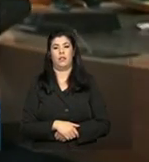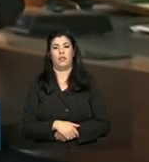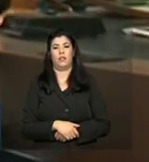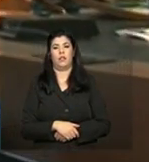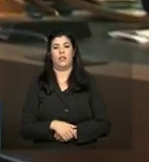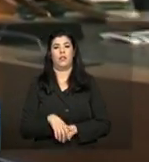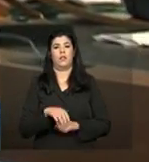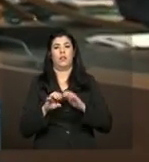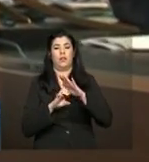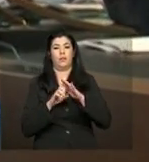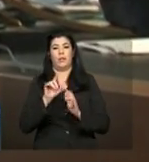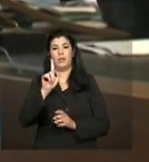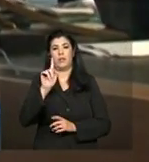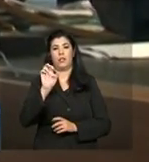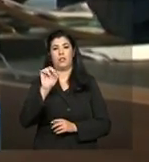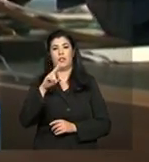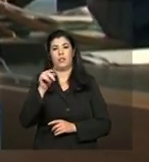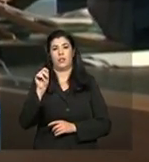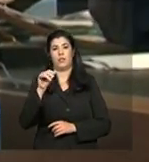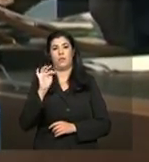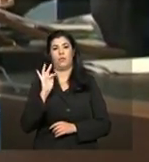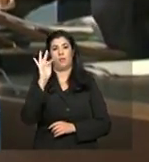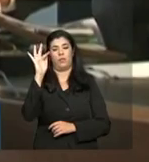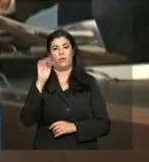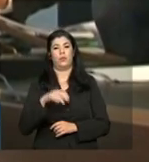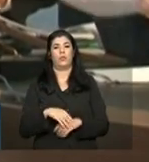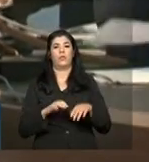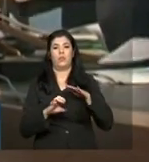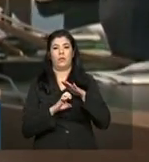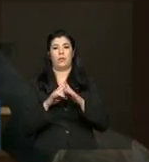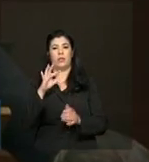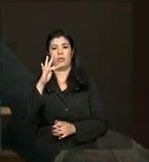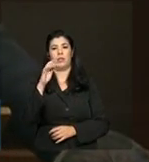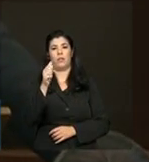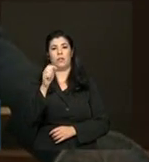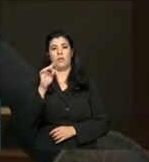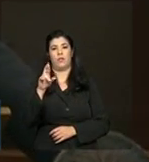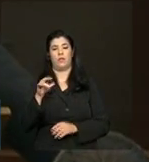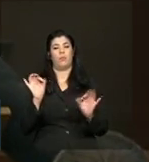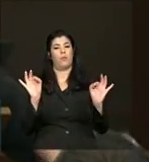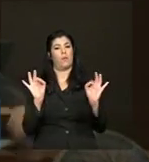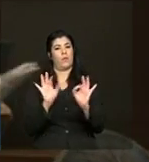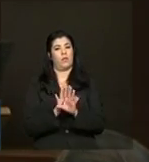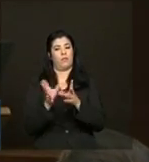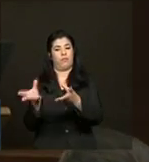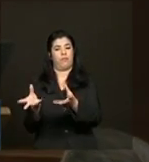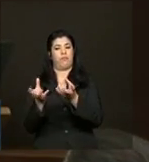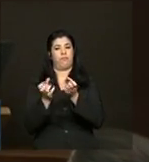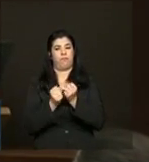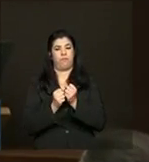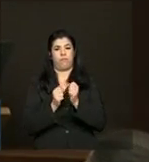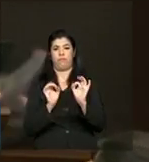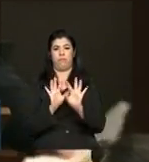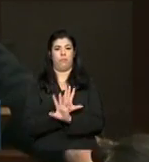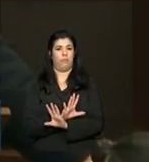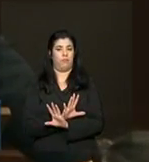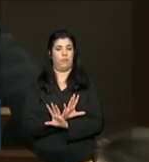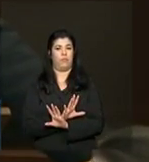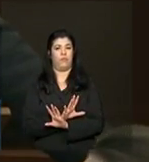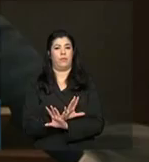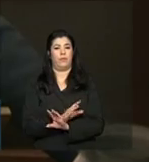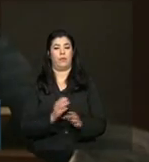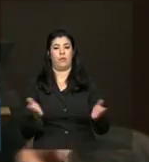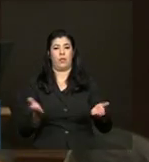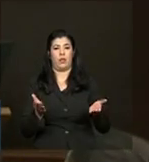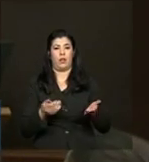Corretora Geração Futuro e corretora Fator. Está encerrada a fase de recebimento dos envelopes.